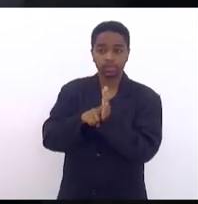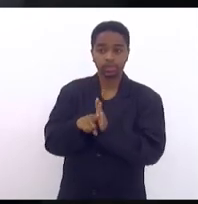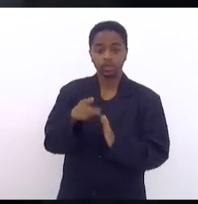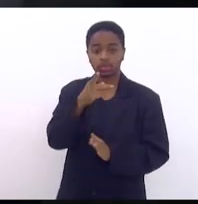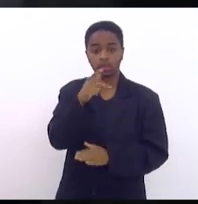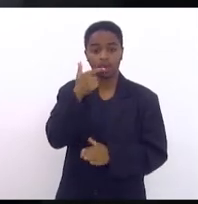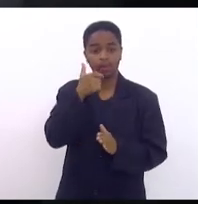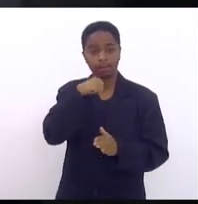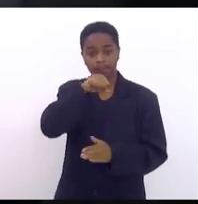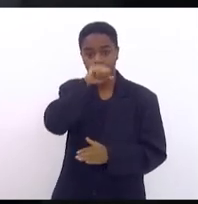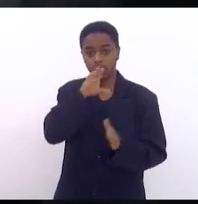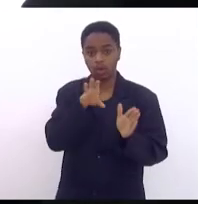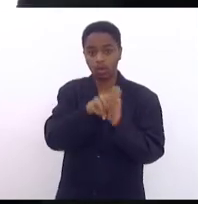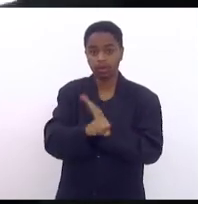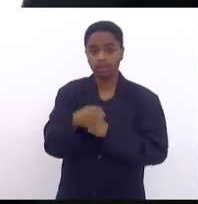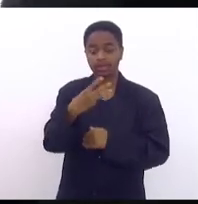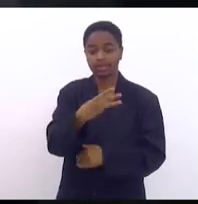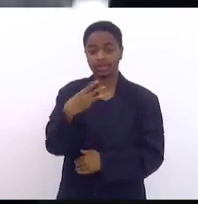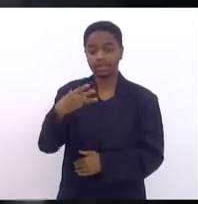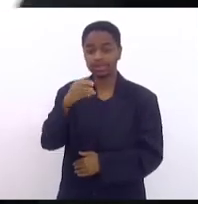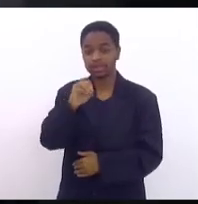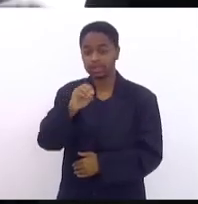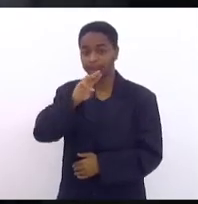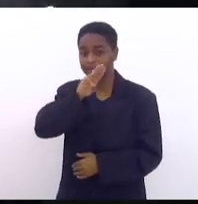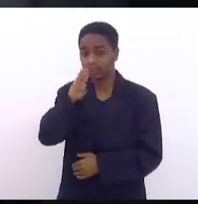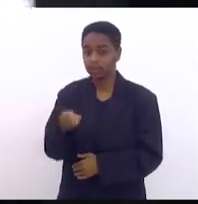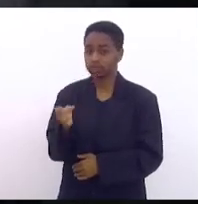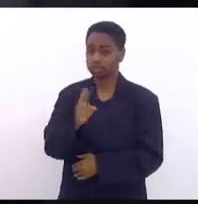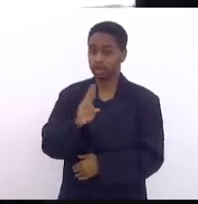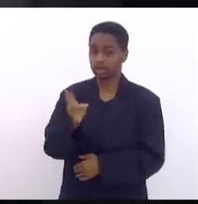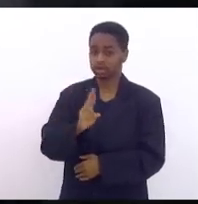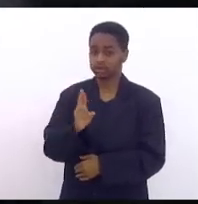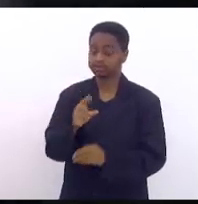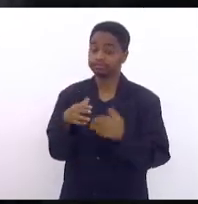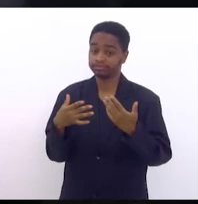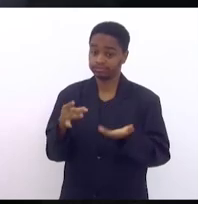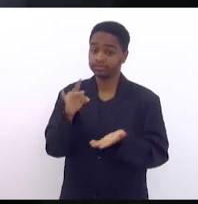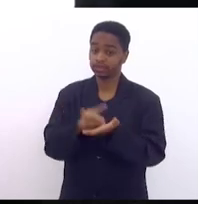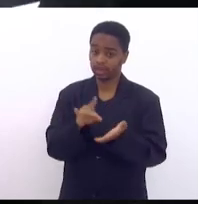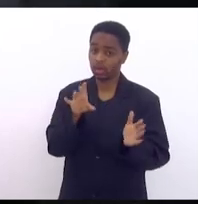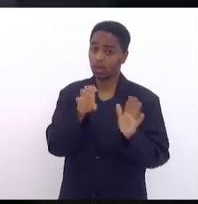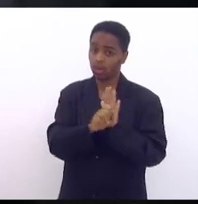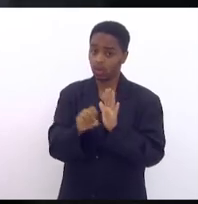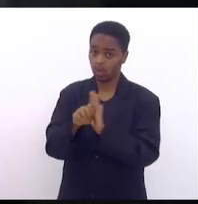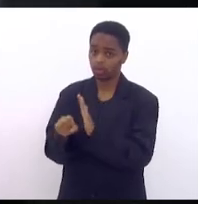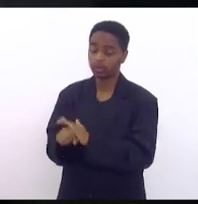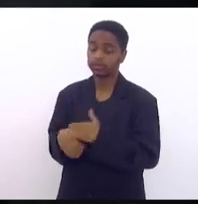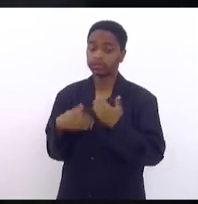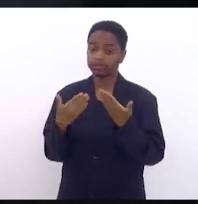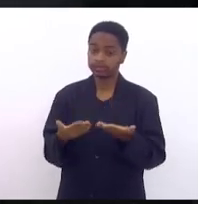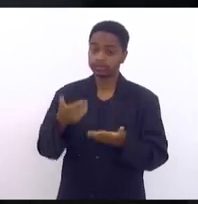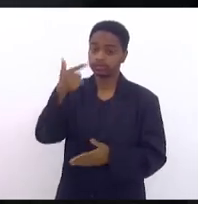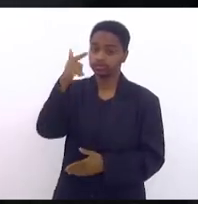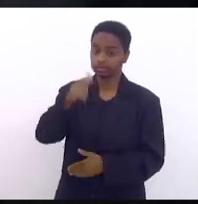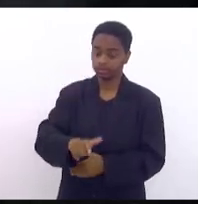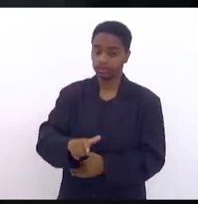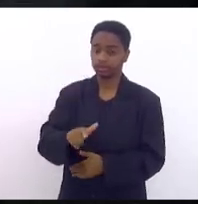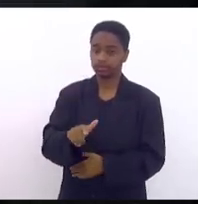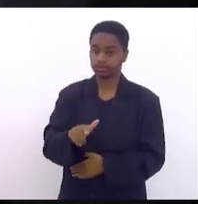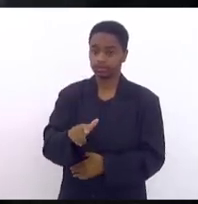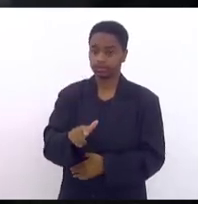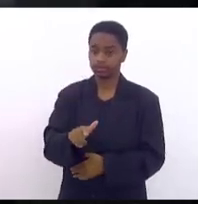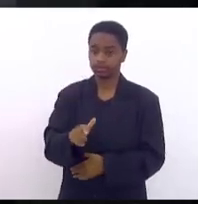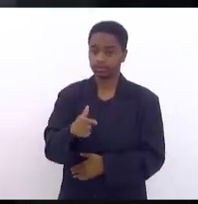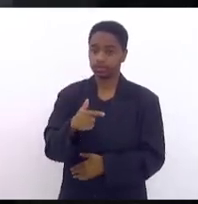mais de 330 milhões de reais do Fundo de Previdência. Verdadeira ladroagem. E aí, mais uma vez,